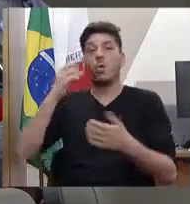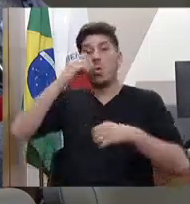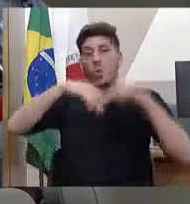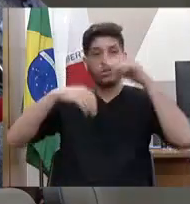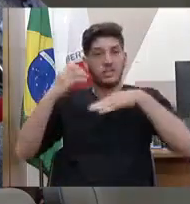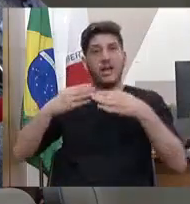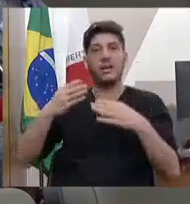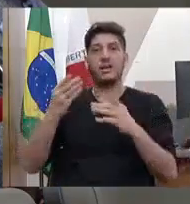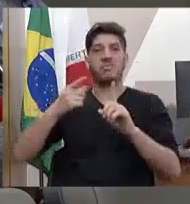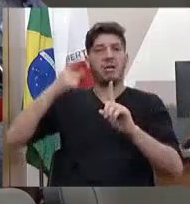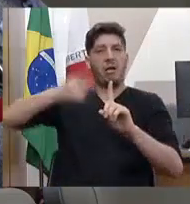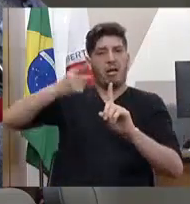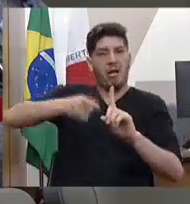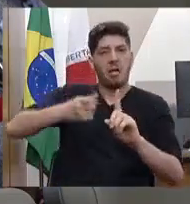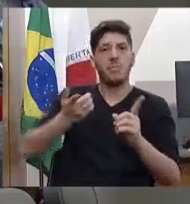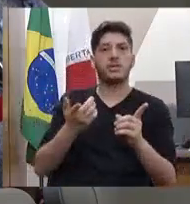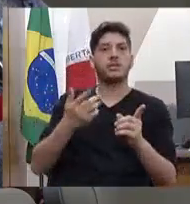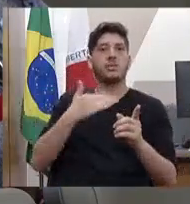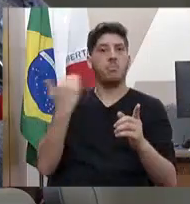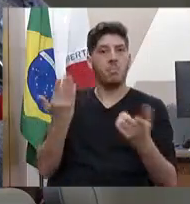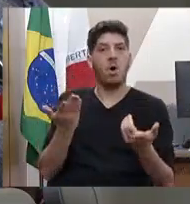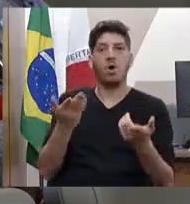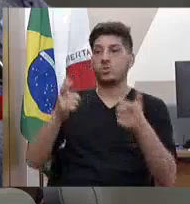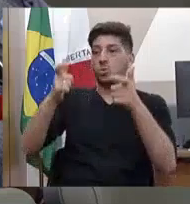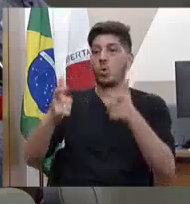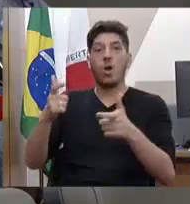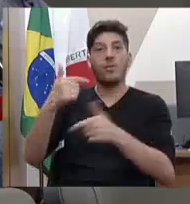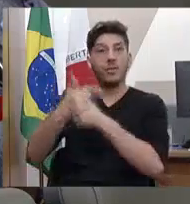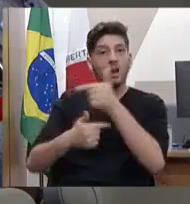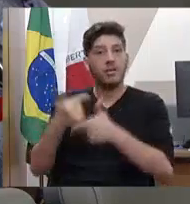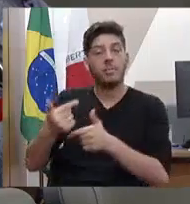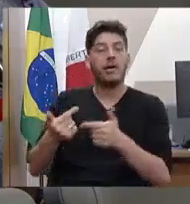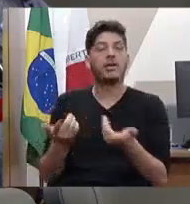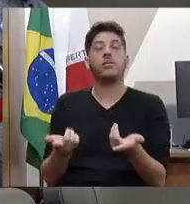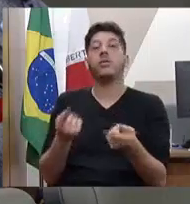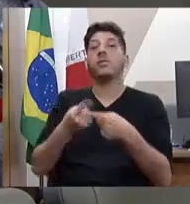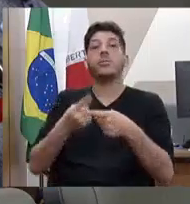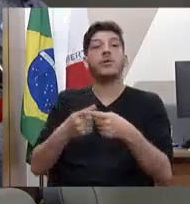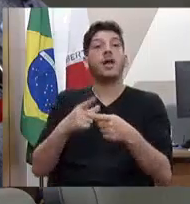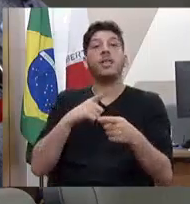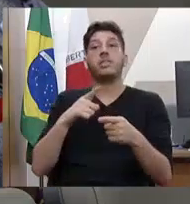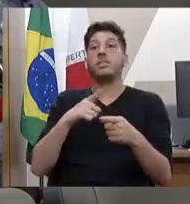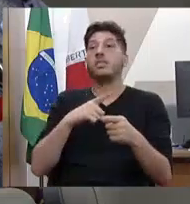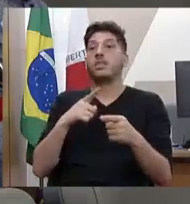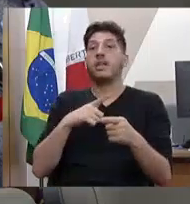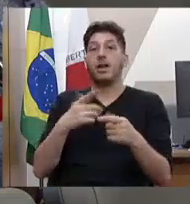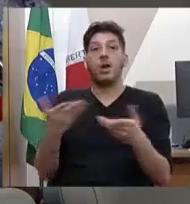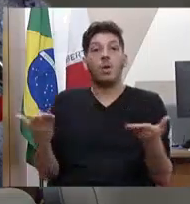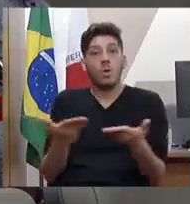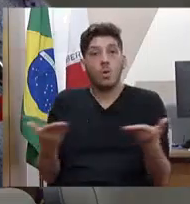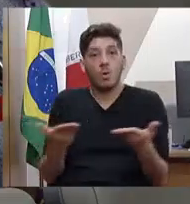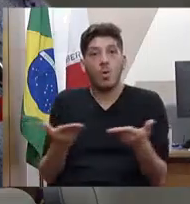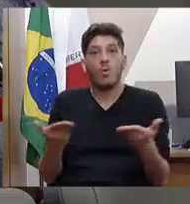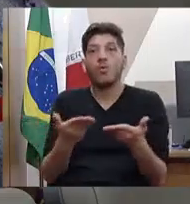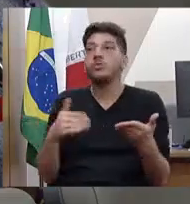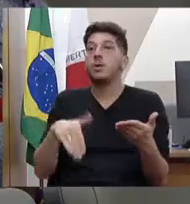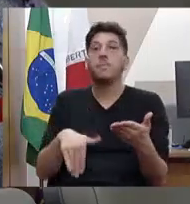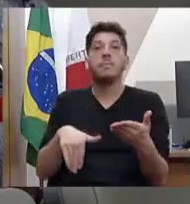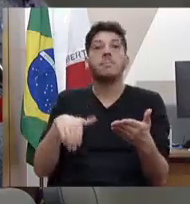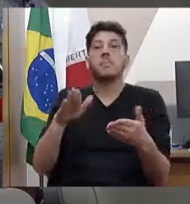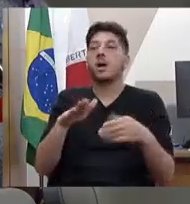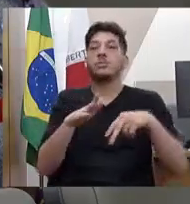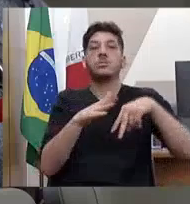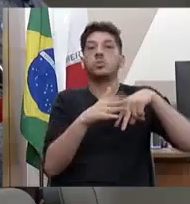de tudo nos seus locais de trabalho porque tem um aumento gigante do processo de